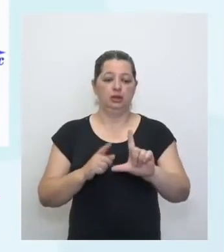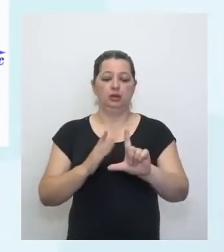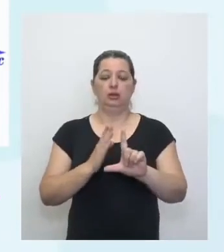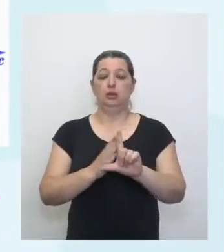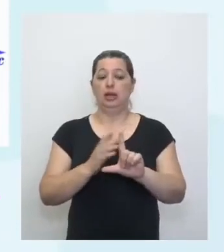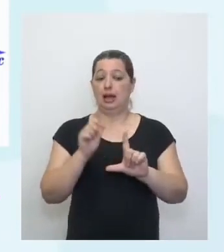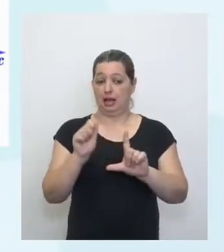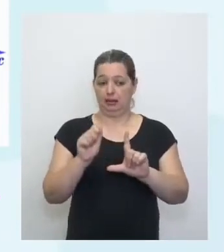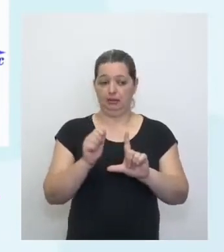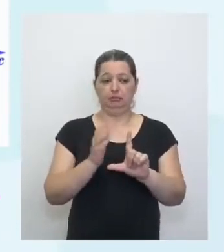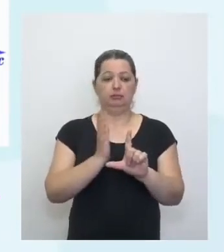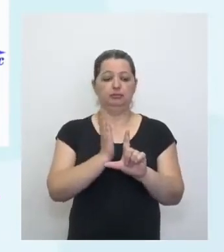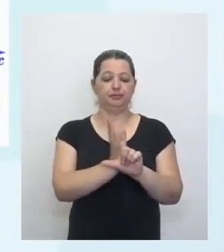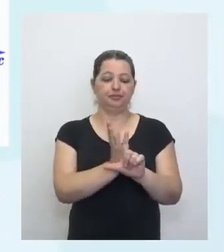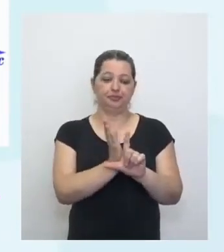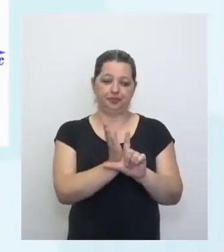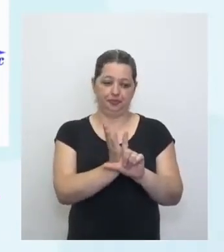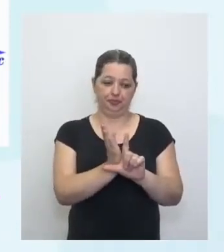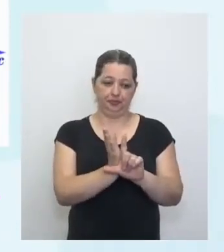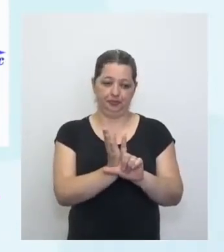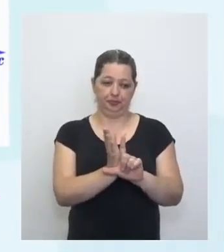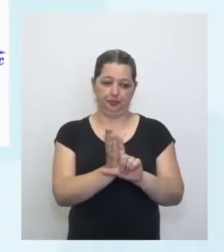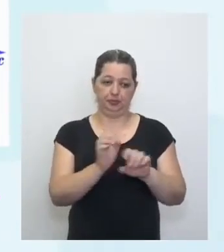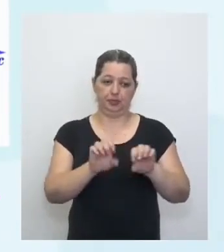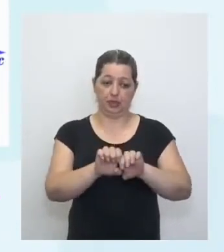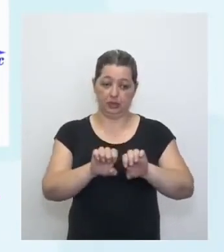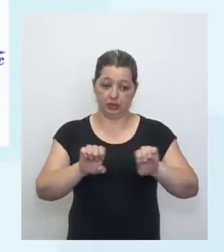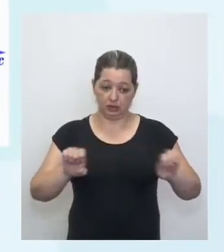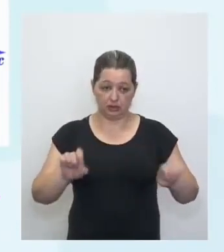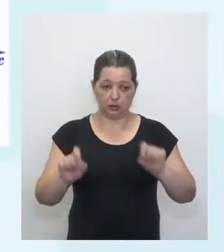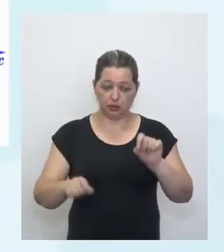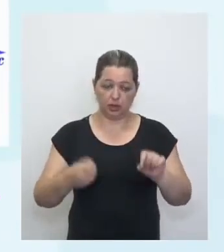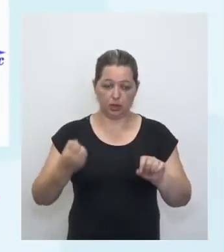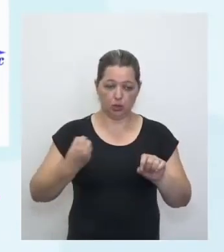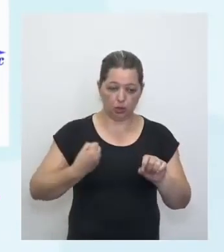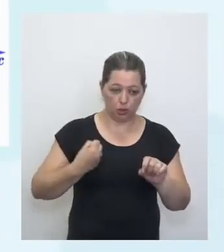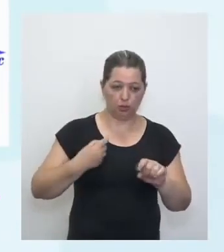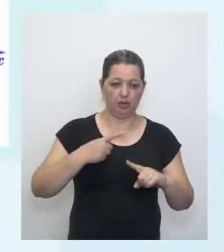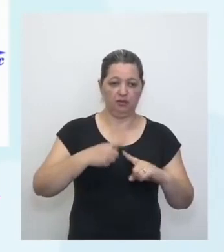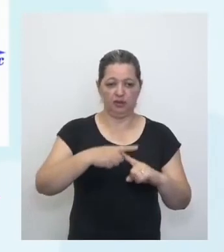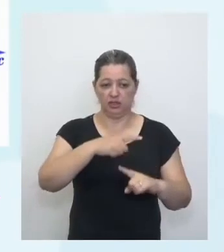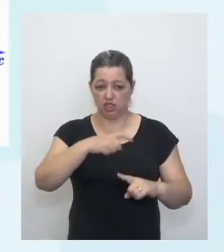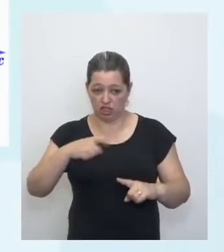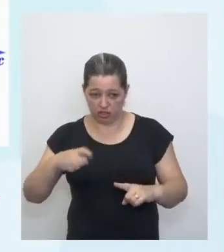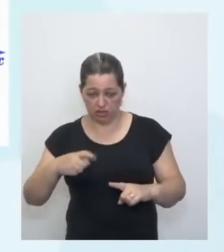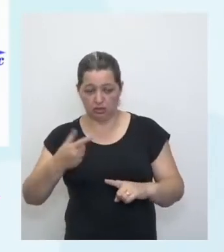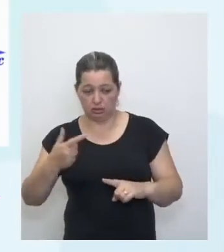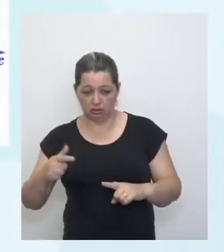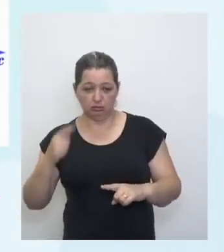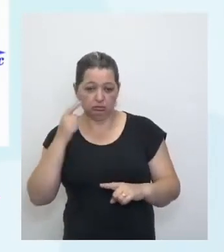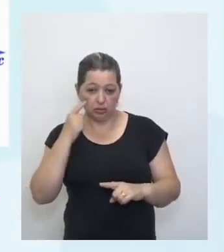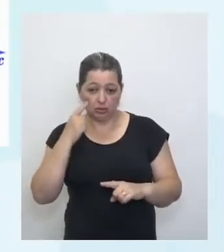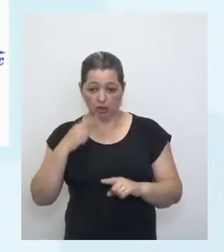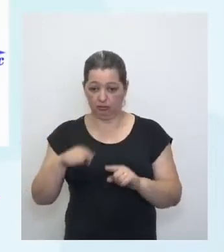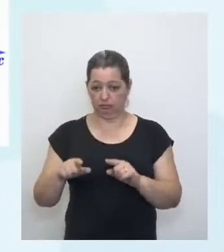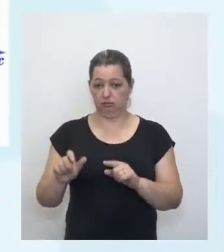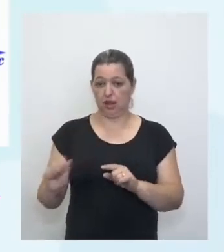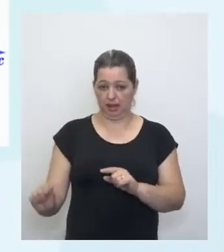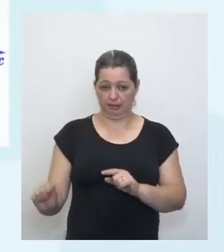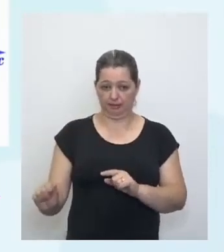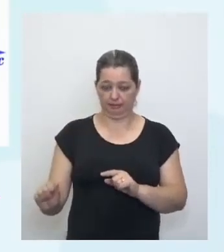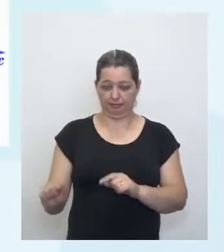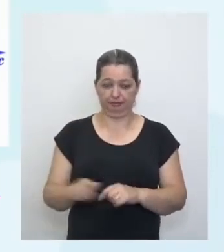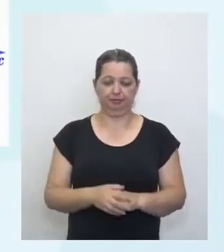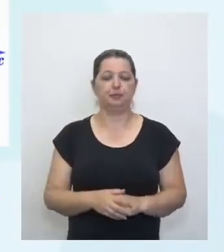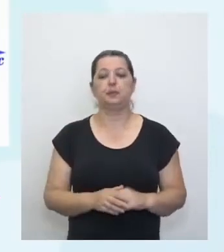não passa na origem. Então, a equação é um número vezes x mais alguém. Então, essa última aqui, ó. Tudo bem? Bom,